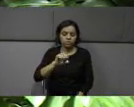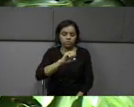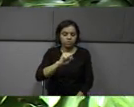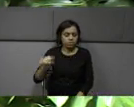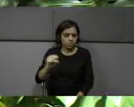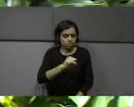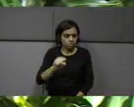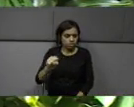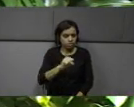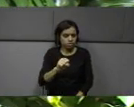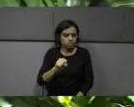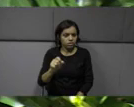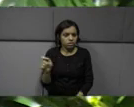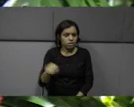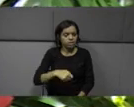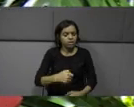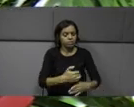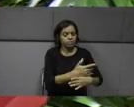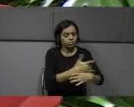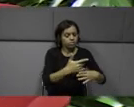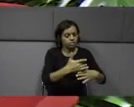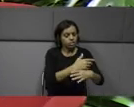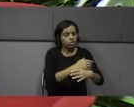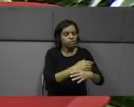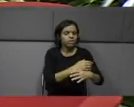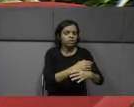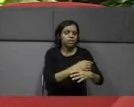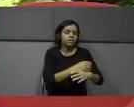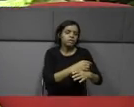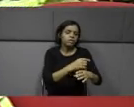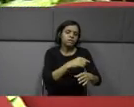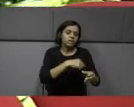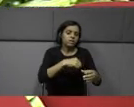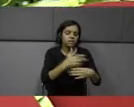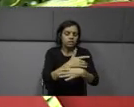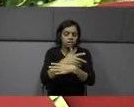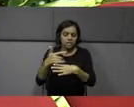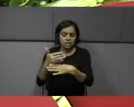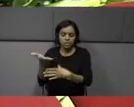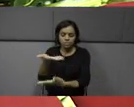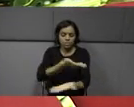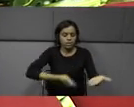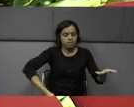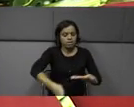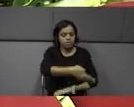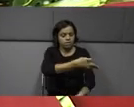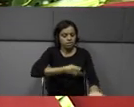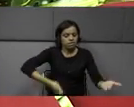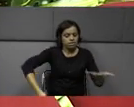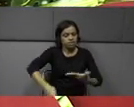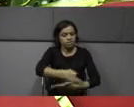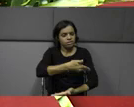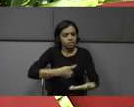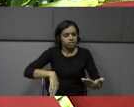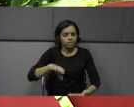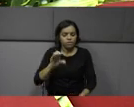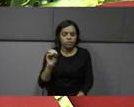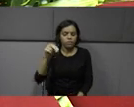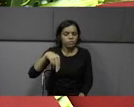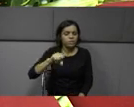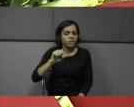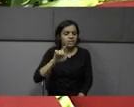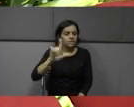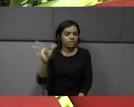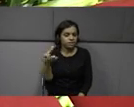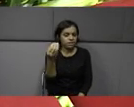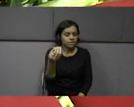criação de conselhos municipais conselhos estaduais de participação ea gente sabe que os conselhos tantos consultivos quantos